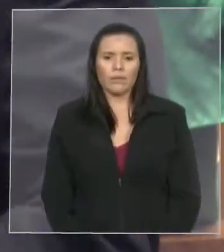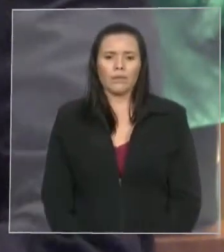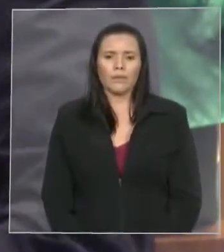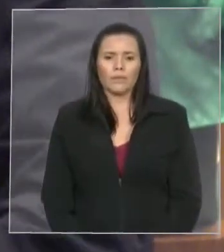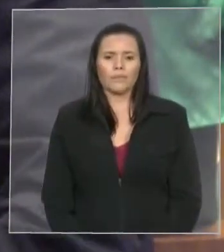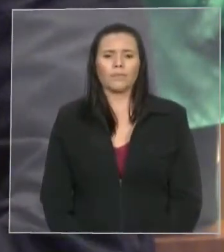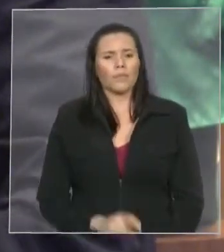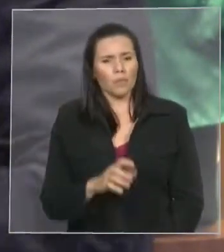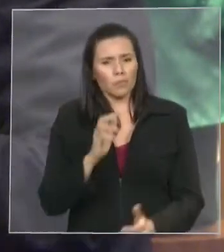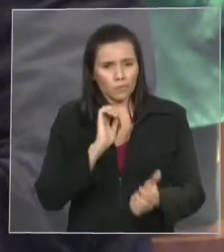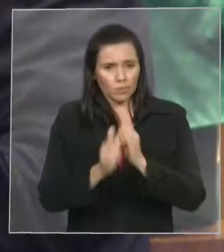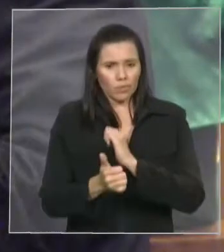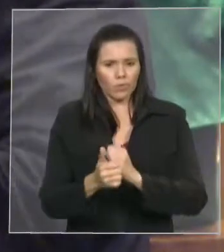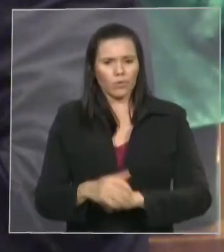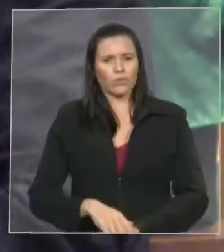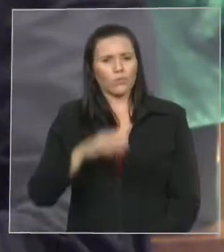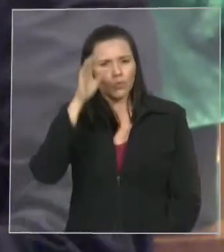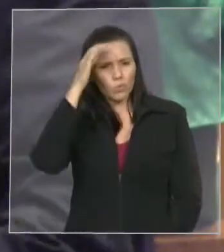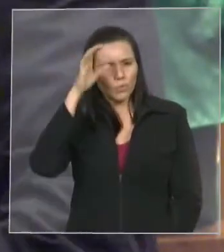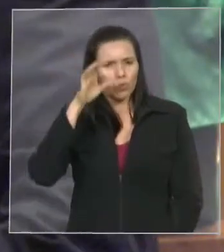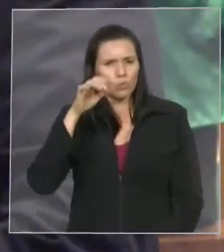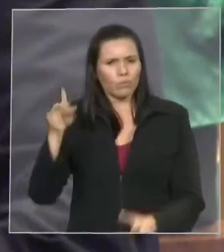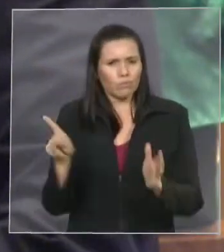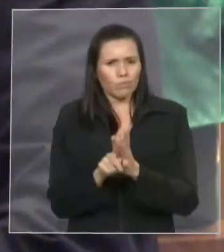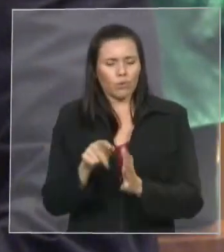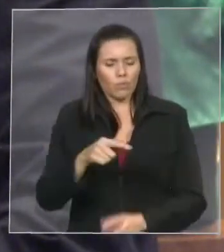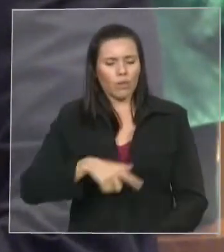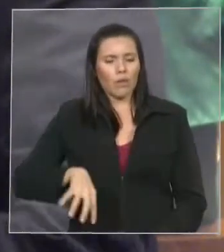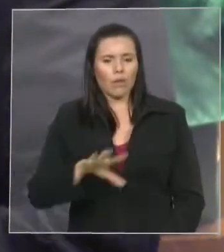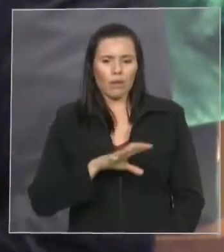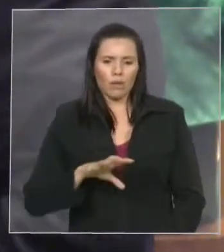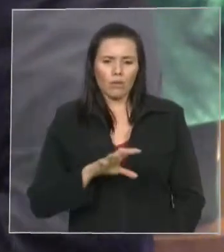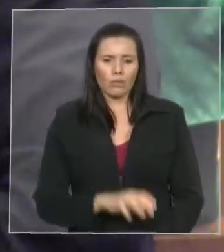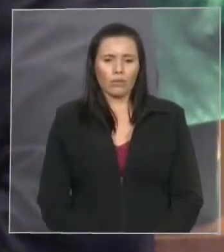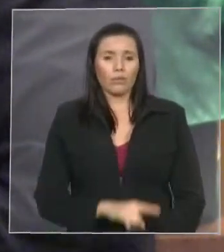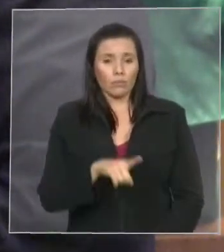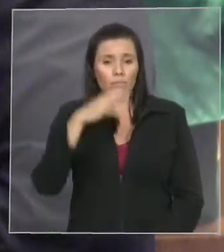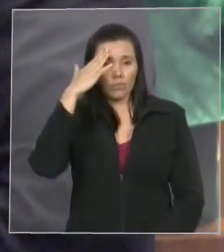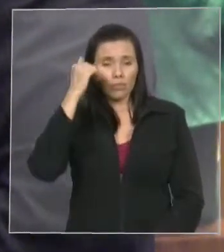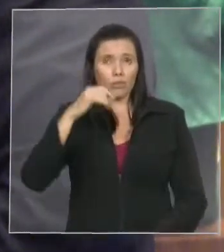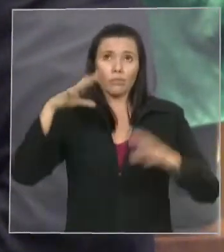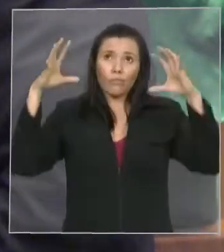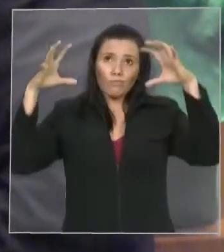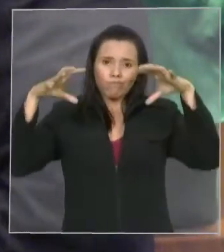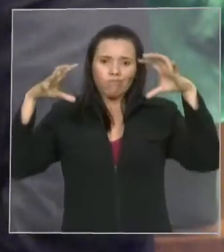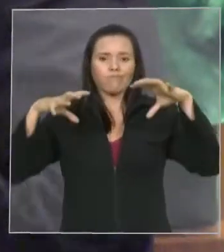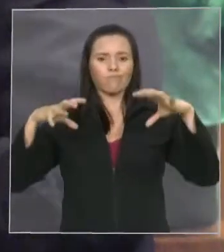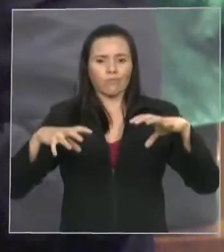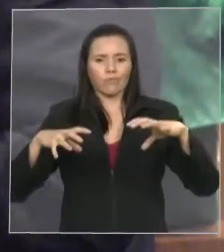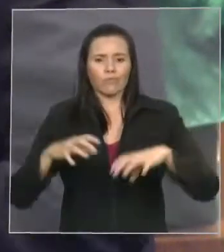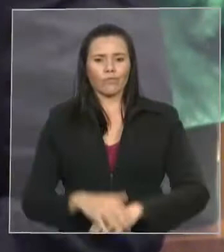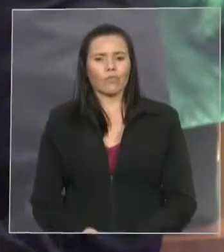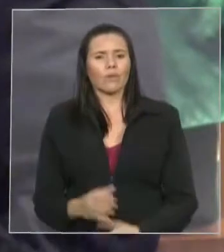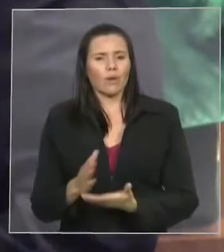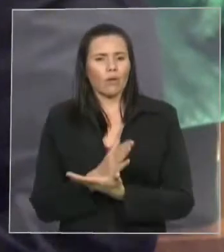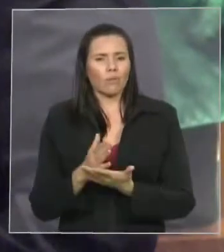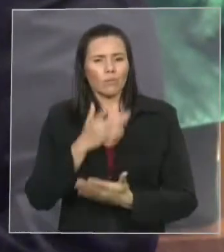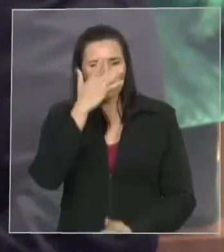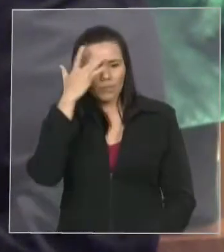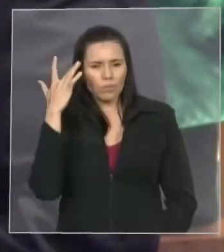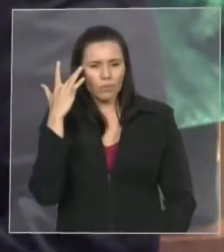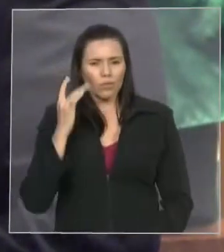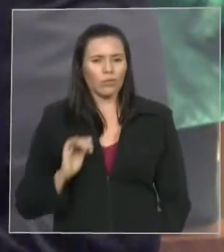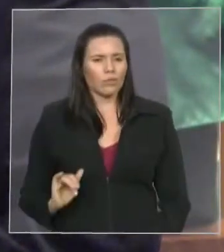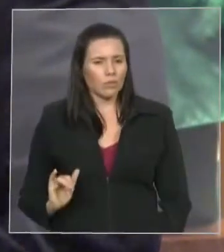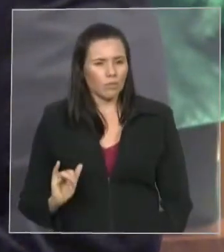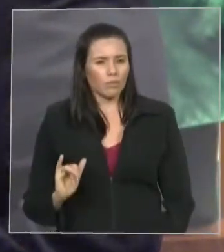todo um esporte, uma cultura que era aquela região. Esses momentos de chuvas, muitas pessoas, né,